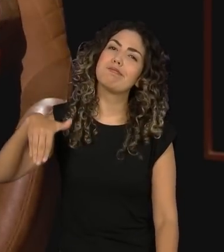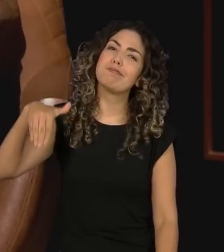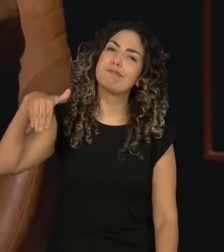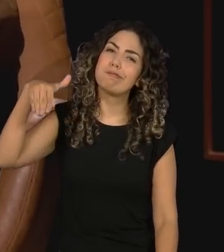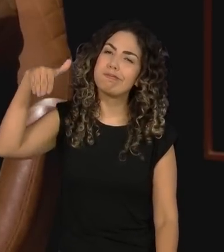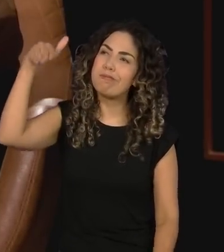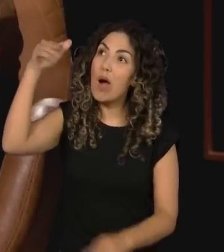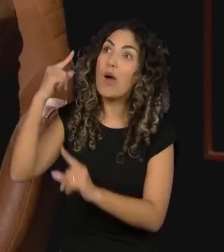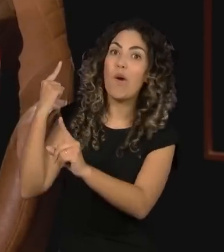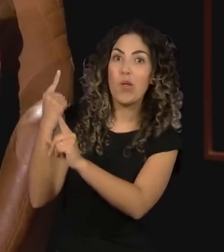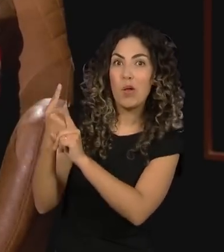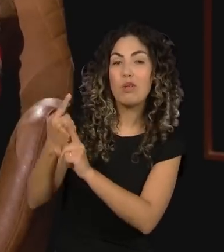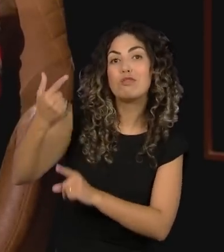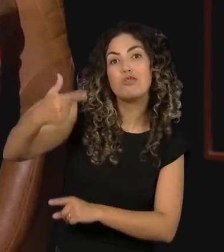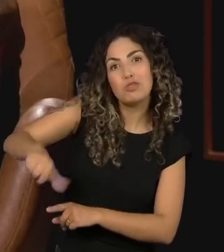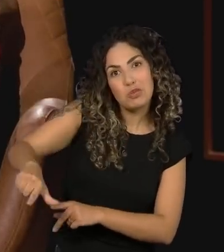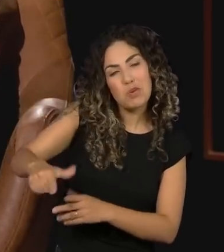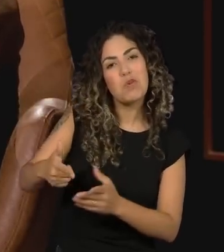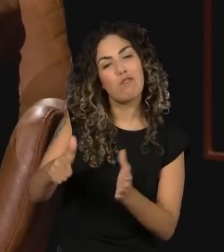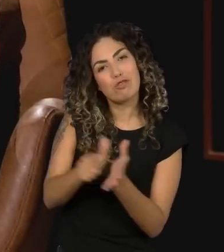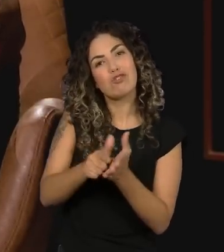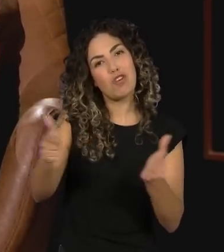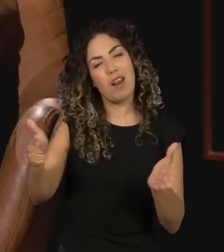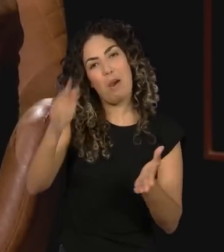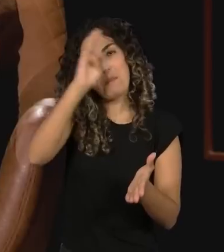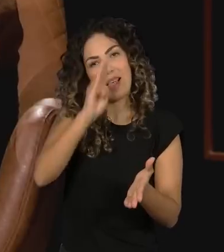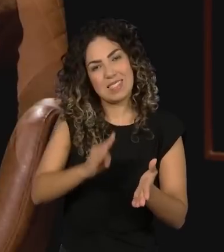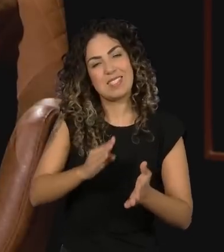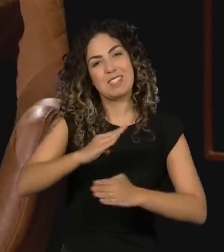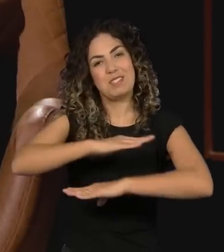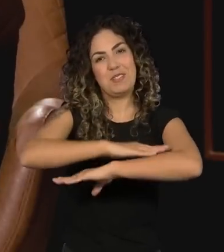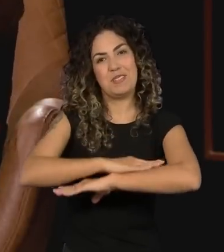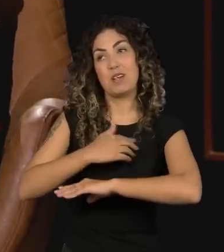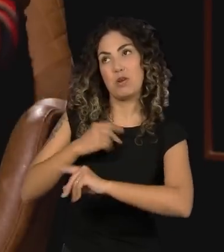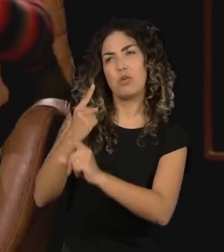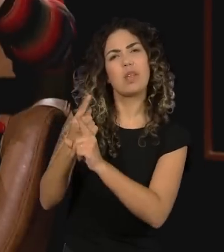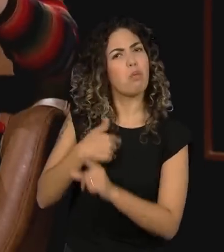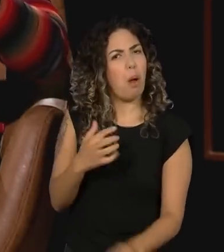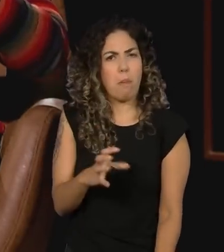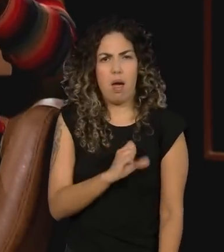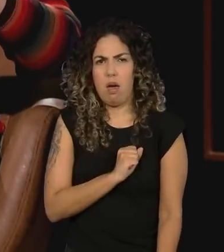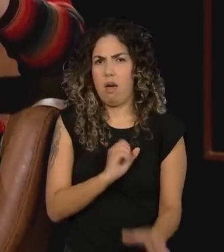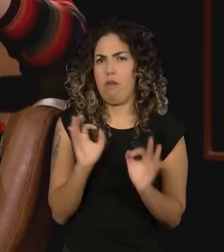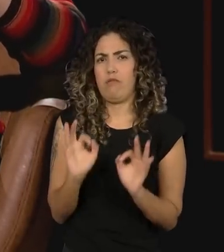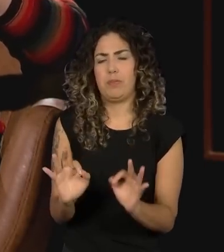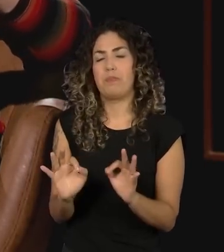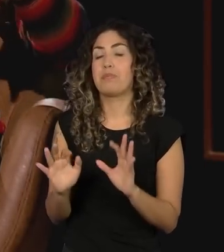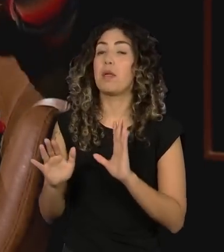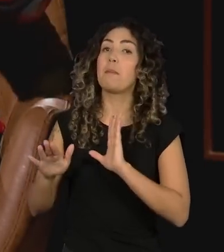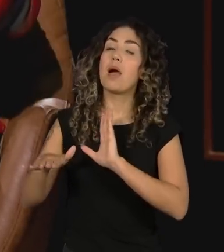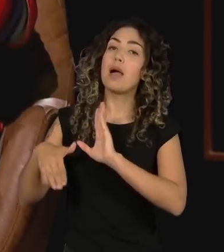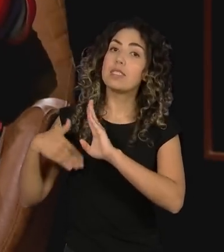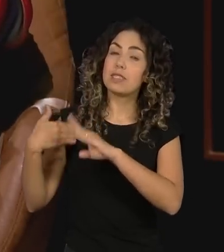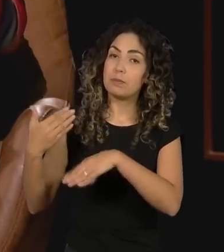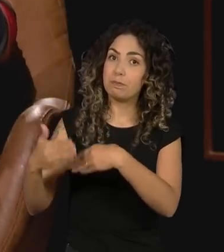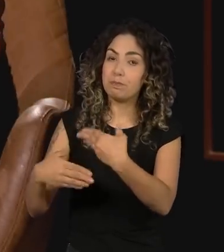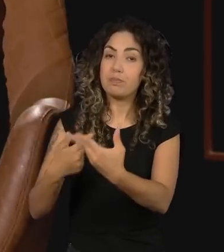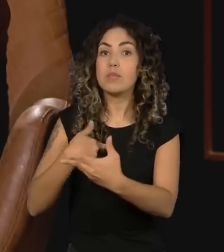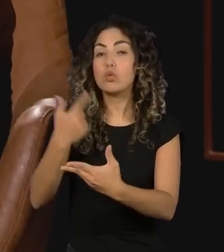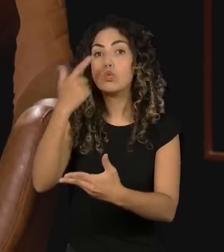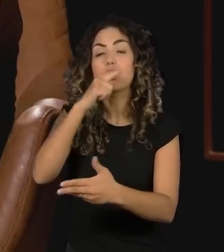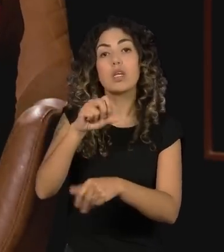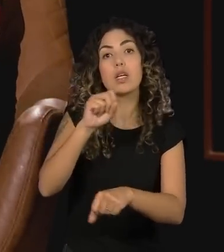encontrou novamente no Jornal do Brasil. E eu amava. Só que quando eu consegui um estágio no Jornal do